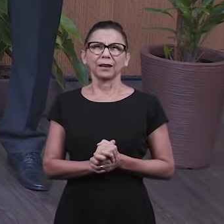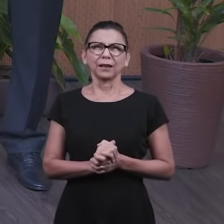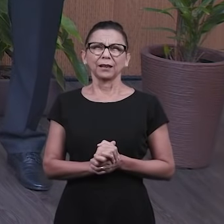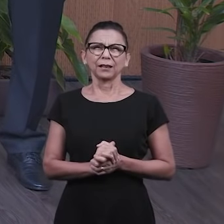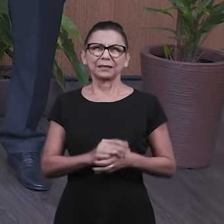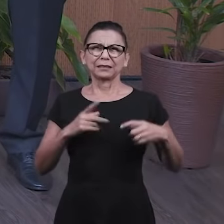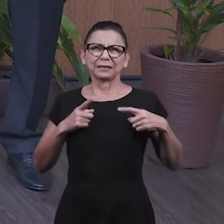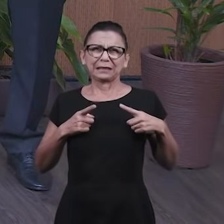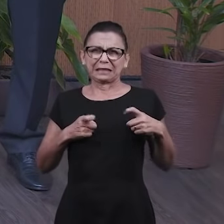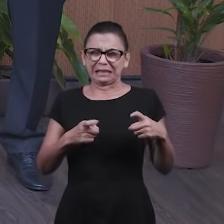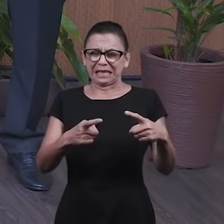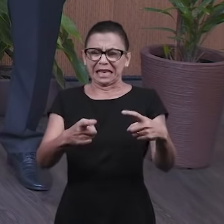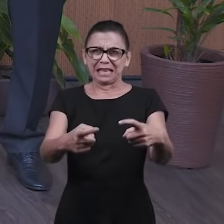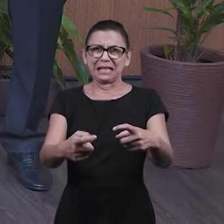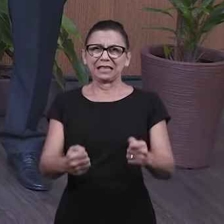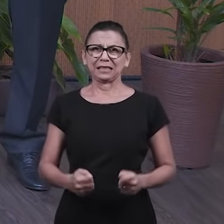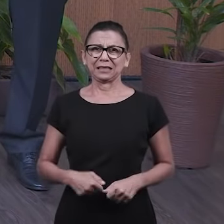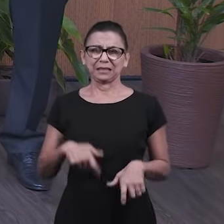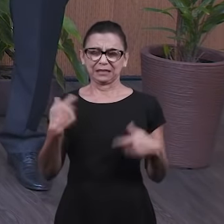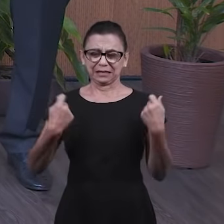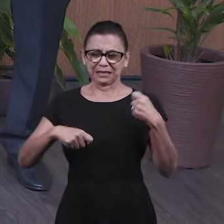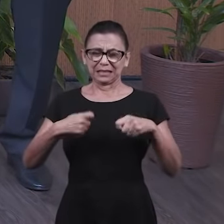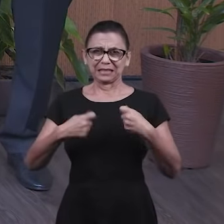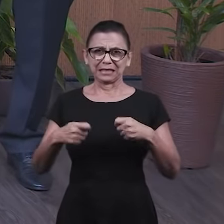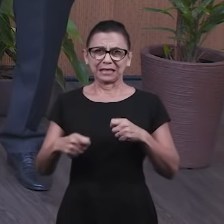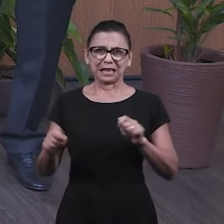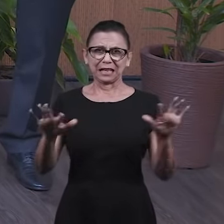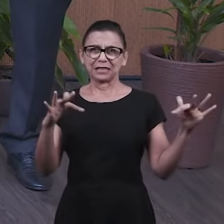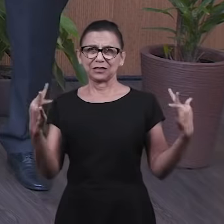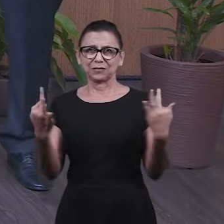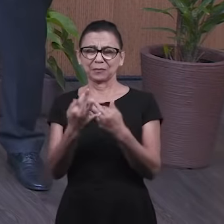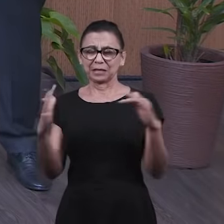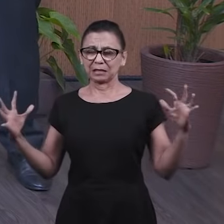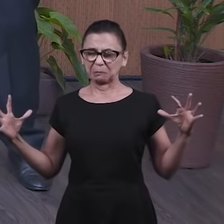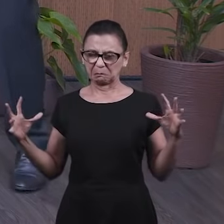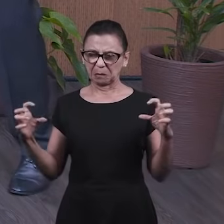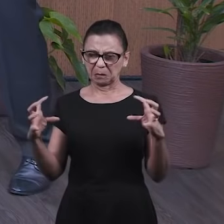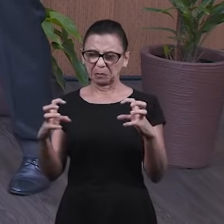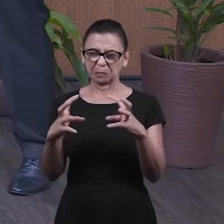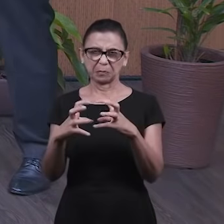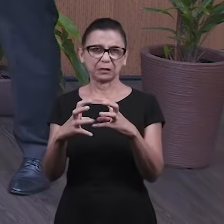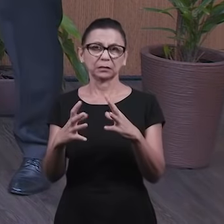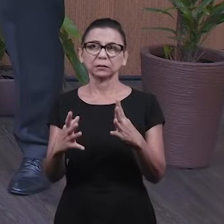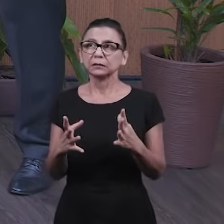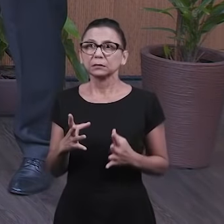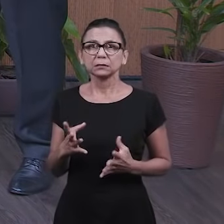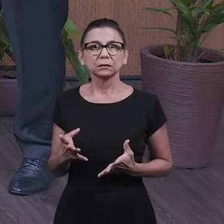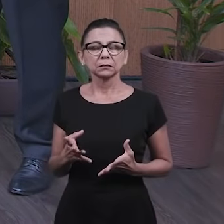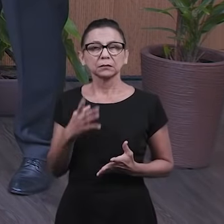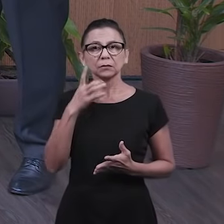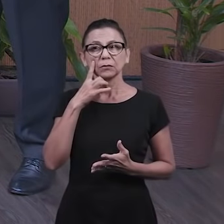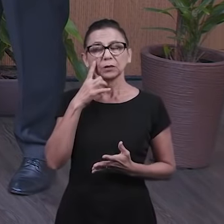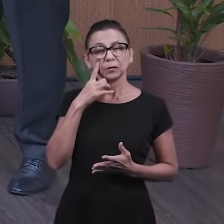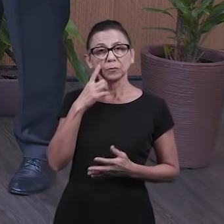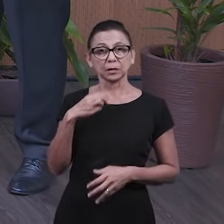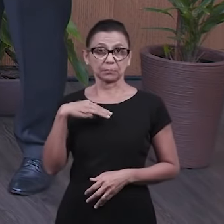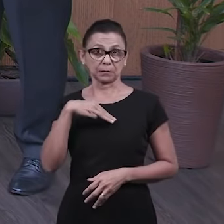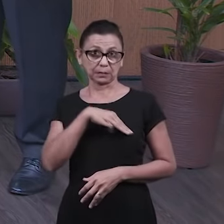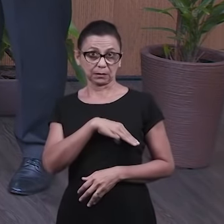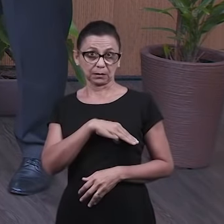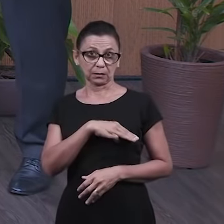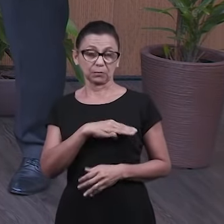necessidades e conflitos familiares tão intensos? Mas aqui está o texto bíblico de Mateus